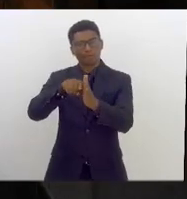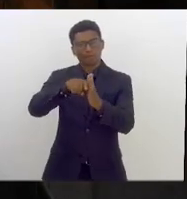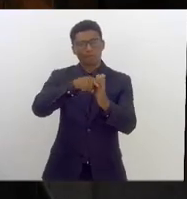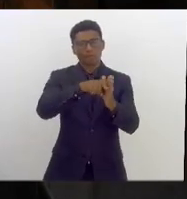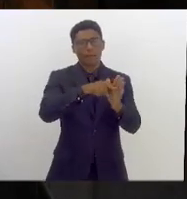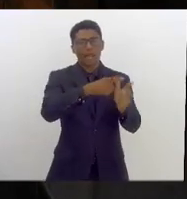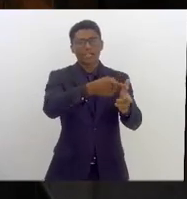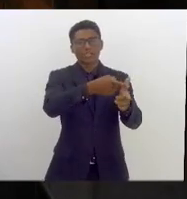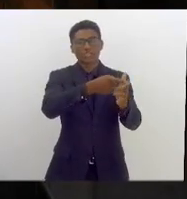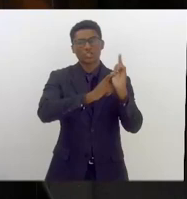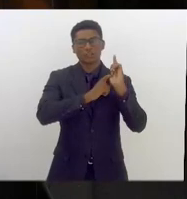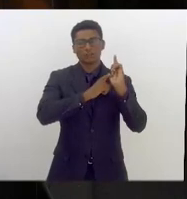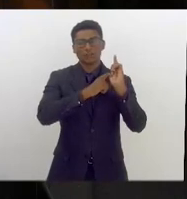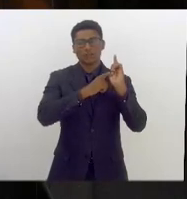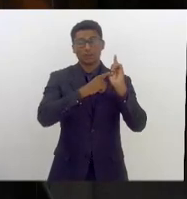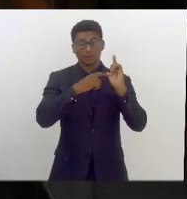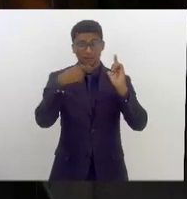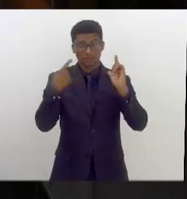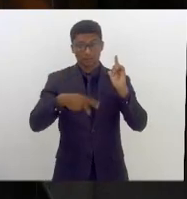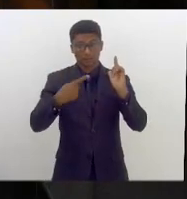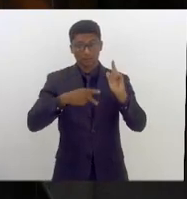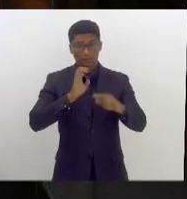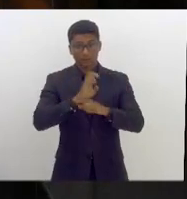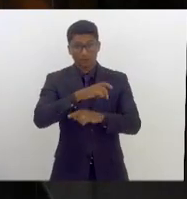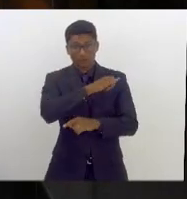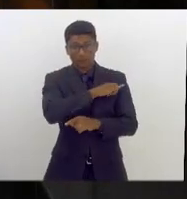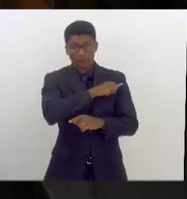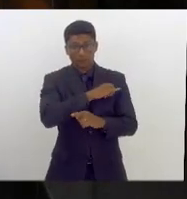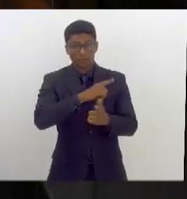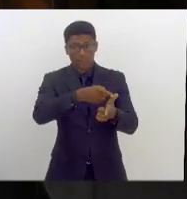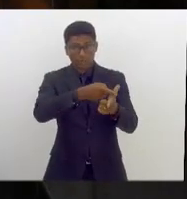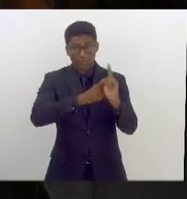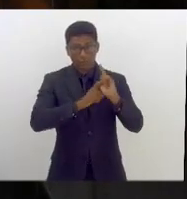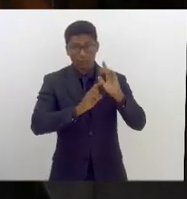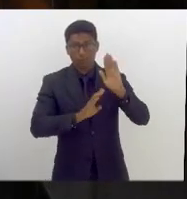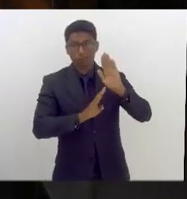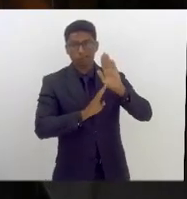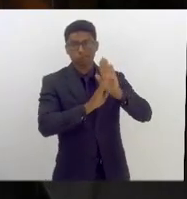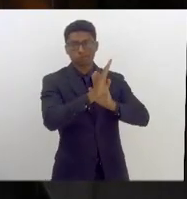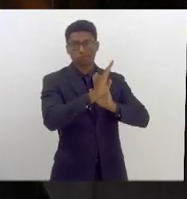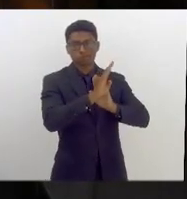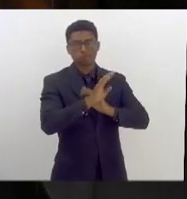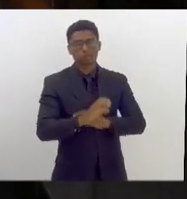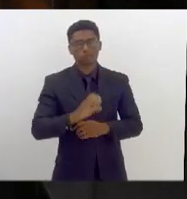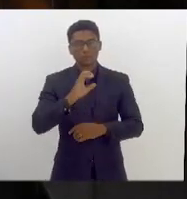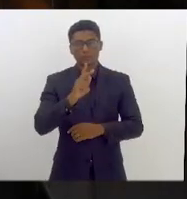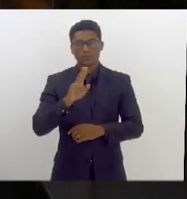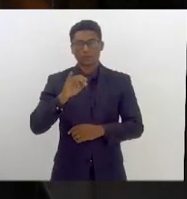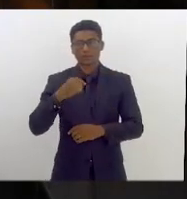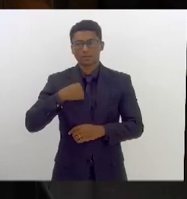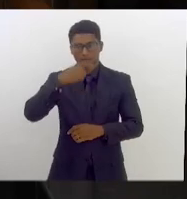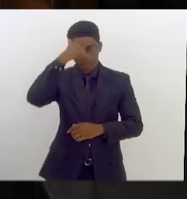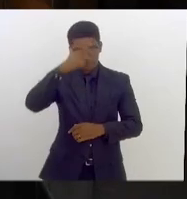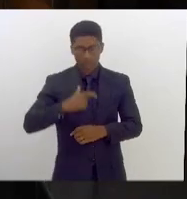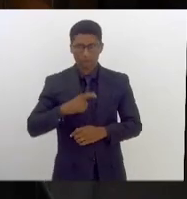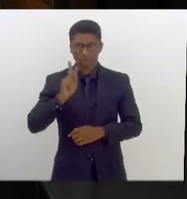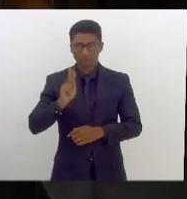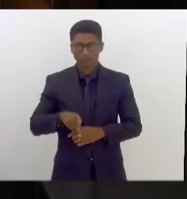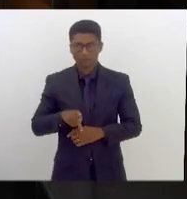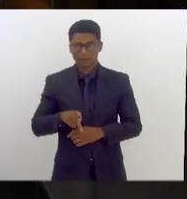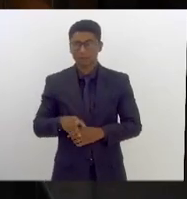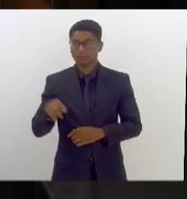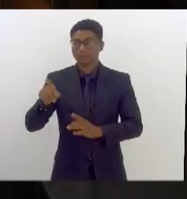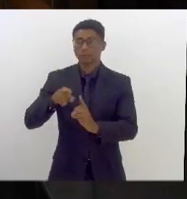dívida pública do Estado do Rio de Janeiro. CPI que fui presidente, que teve a